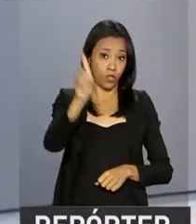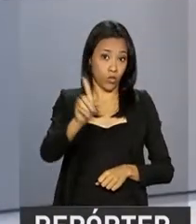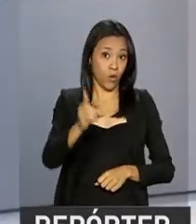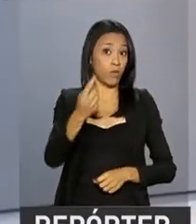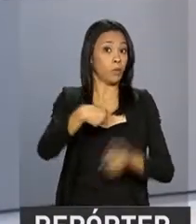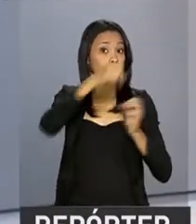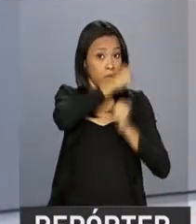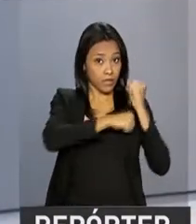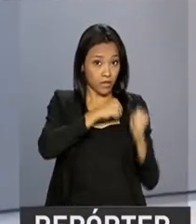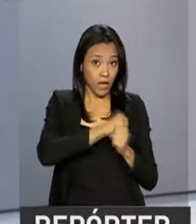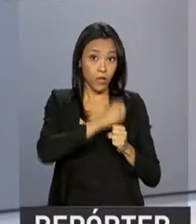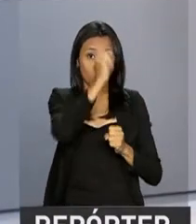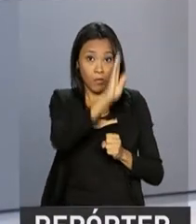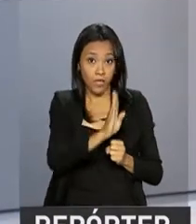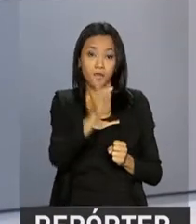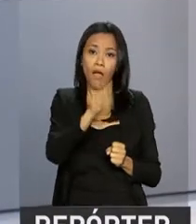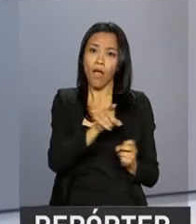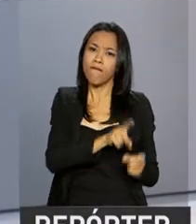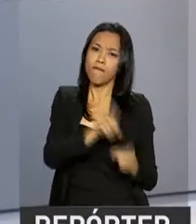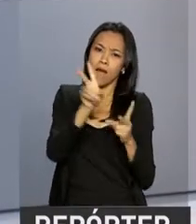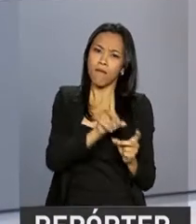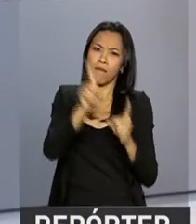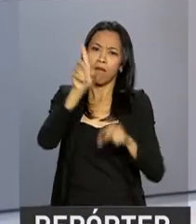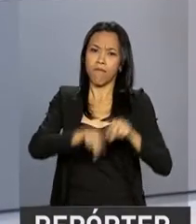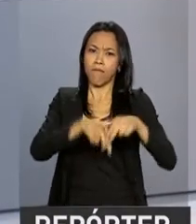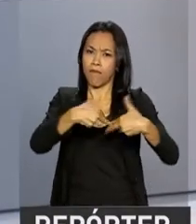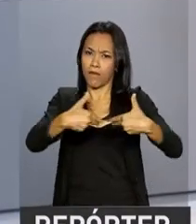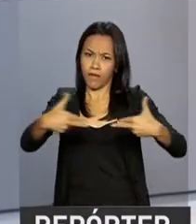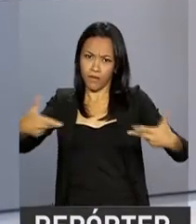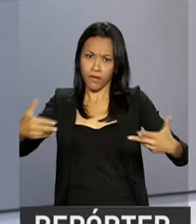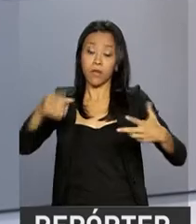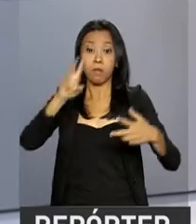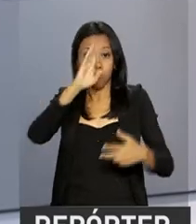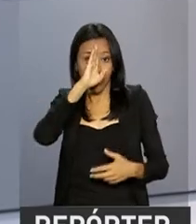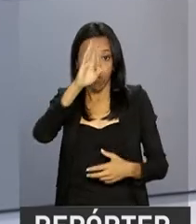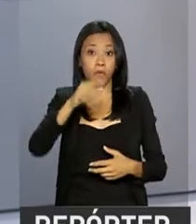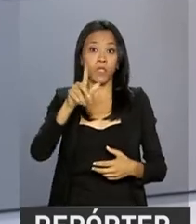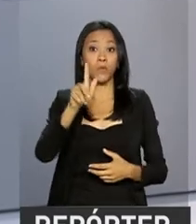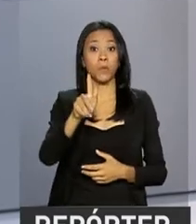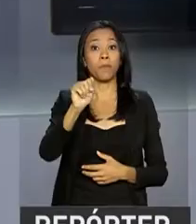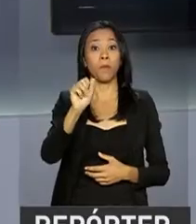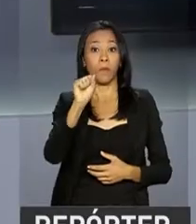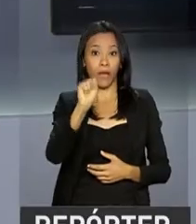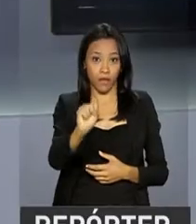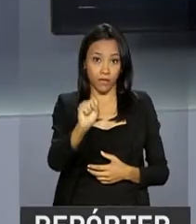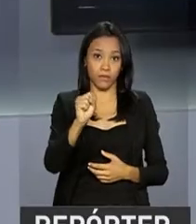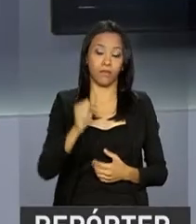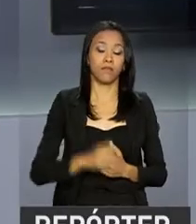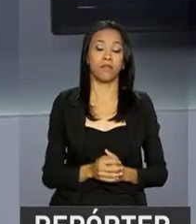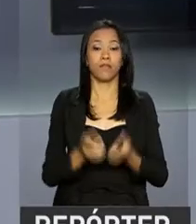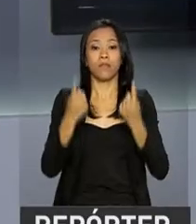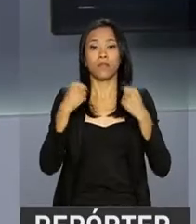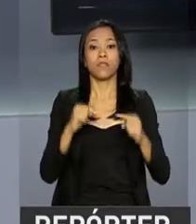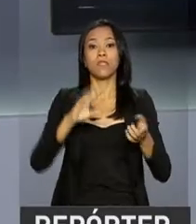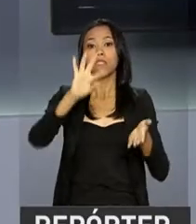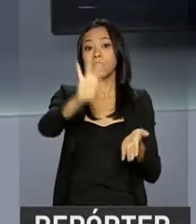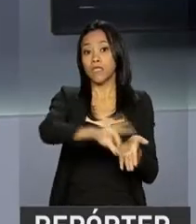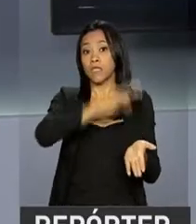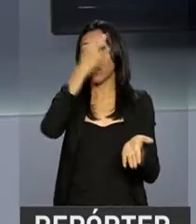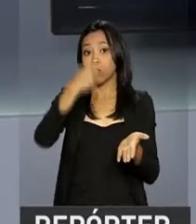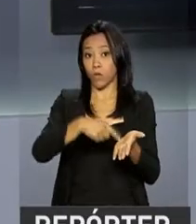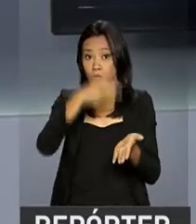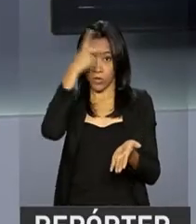o principal mercado de destino das exportações bolivianas com destaque para o gás natural as inscrições para